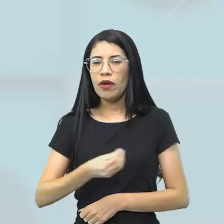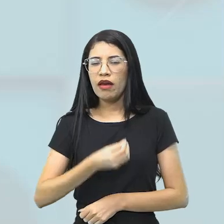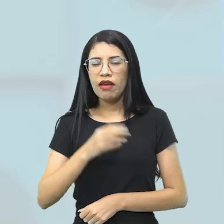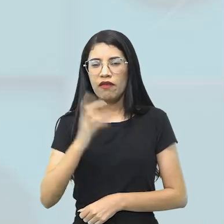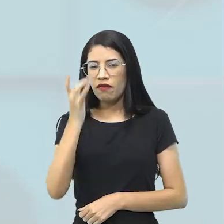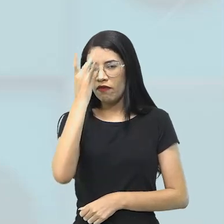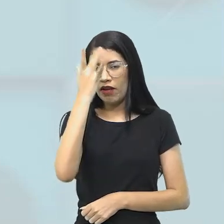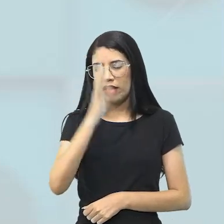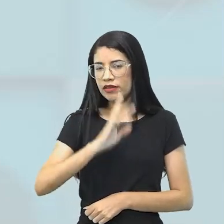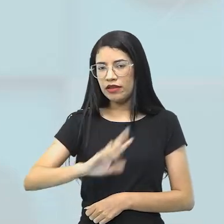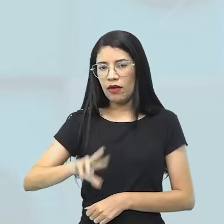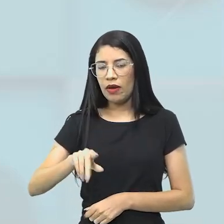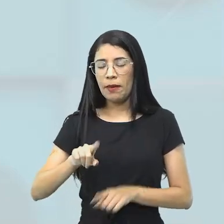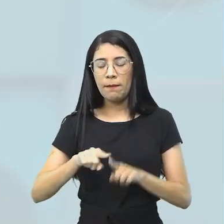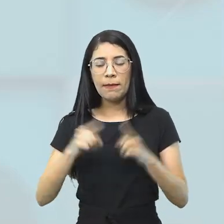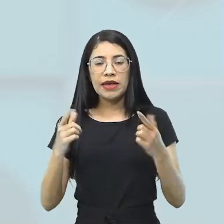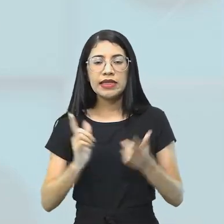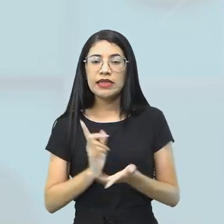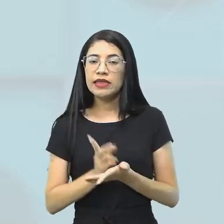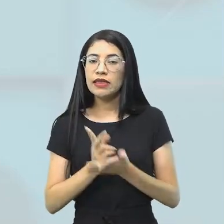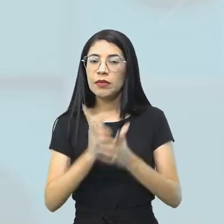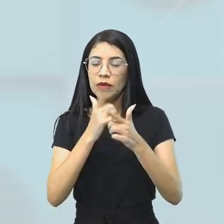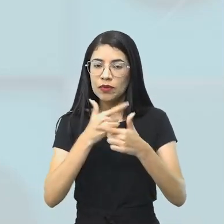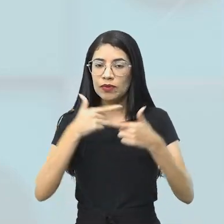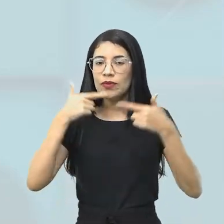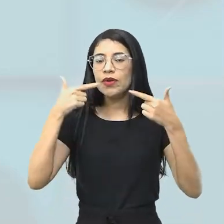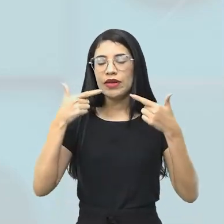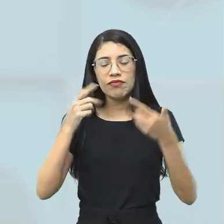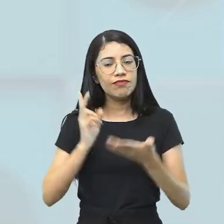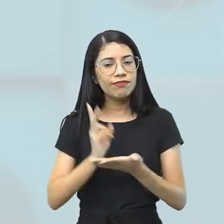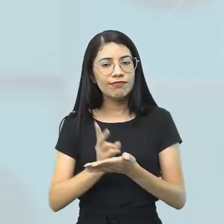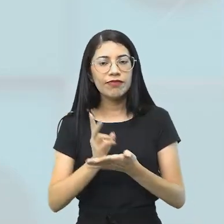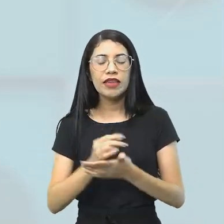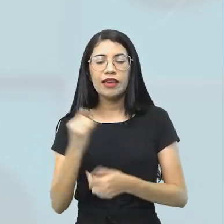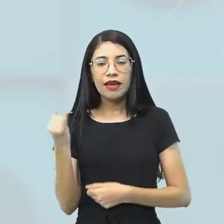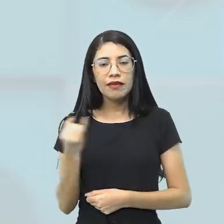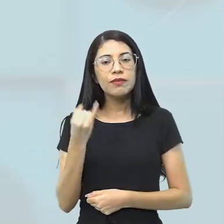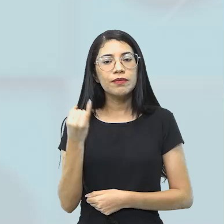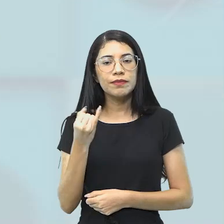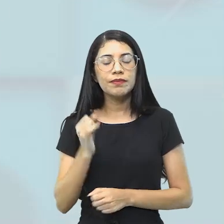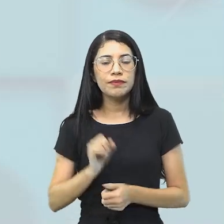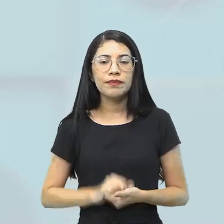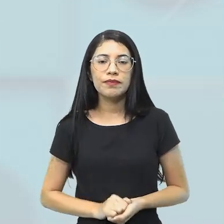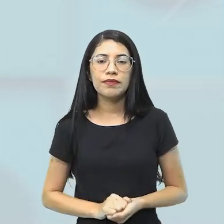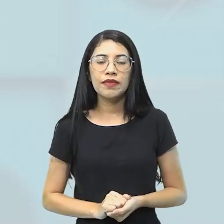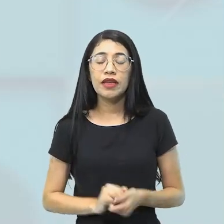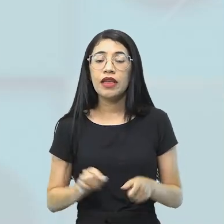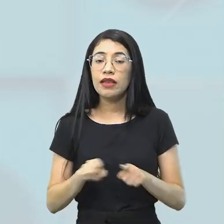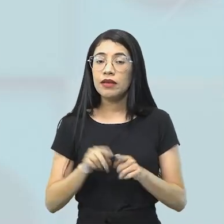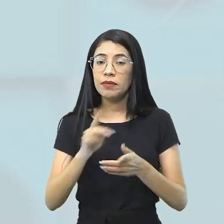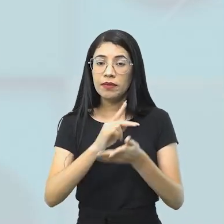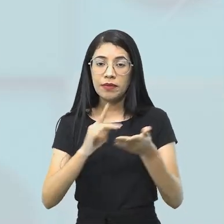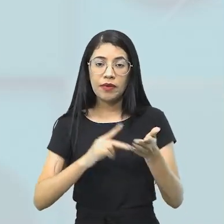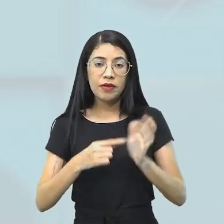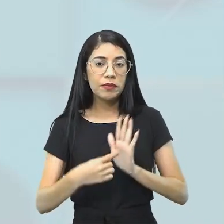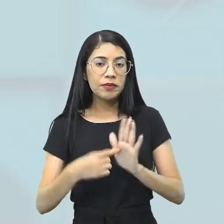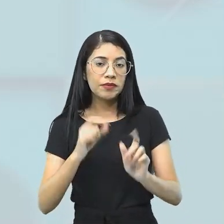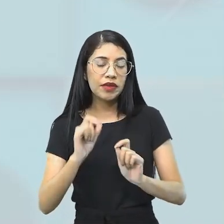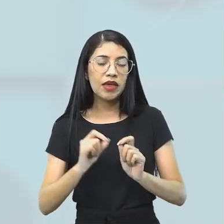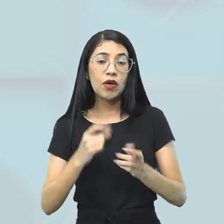para ninguém, mas ele sempre tá ali, ó, com um sorriso no rosto, que é super importante, né? O poema também destaca um